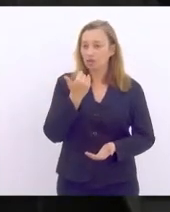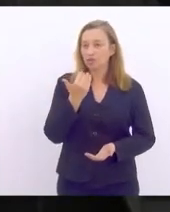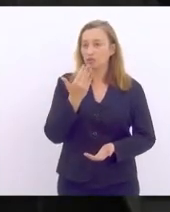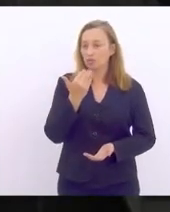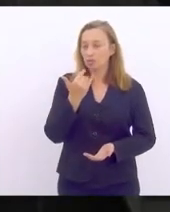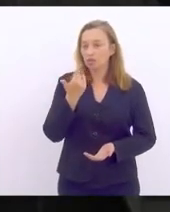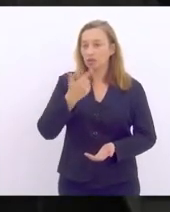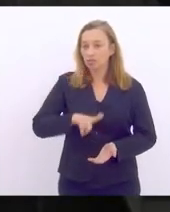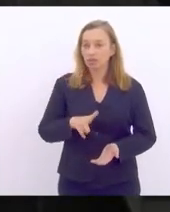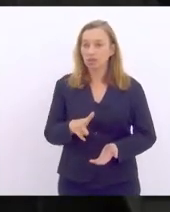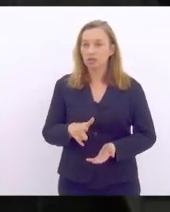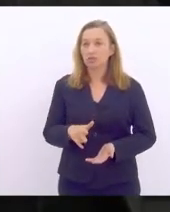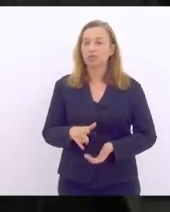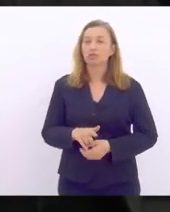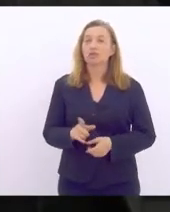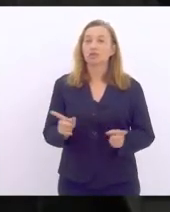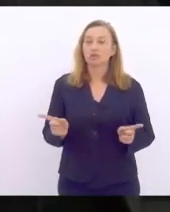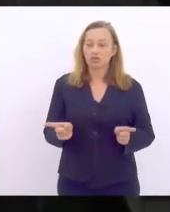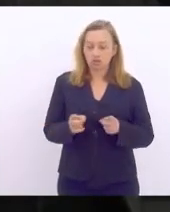merenda encolheu